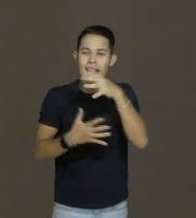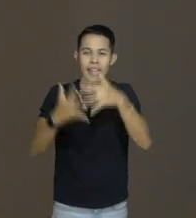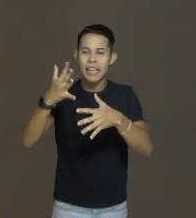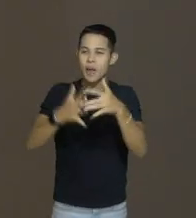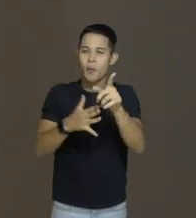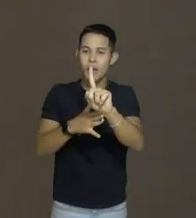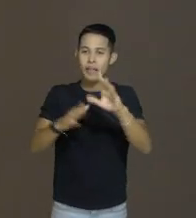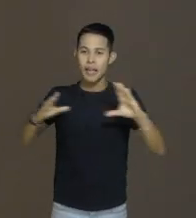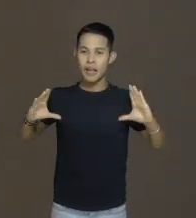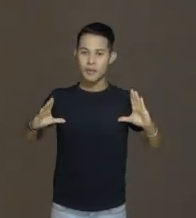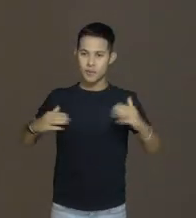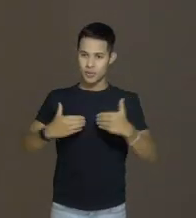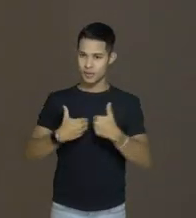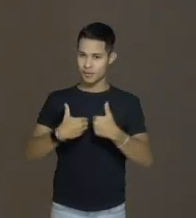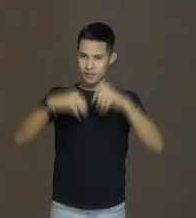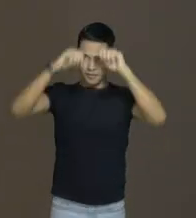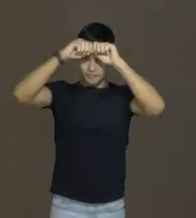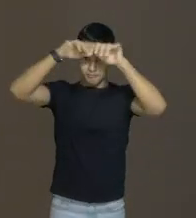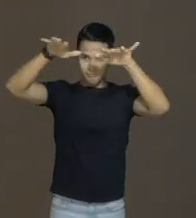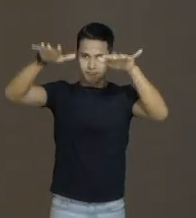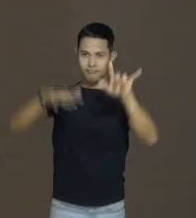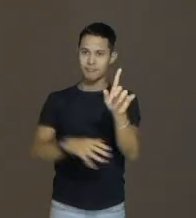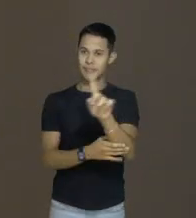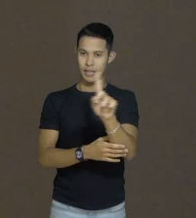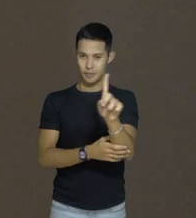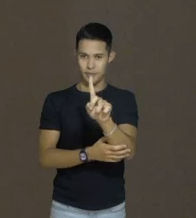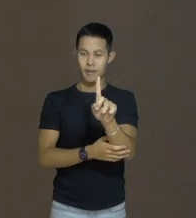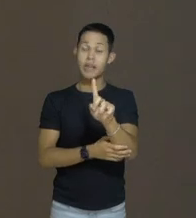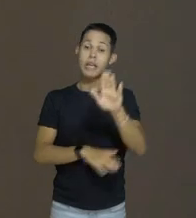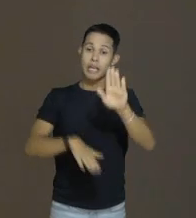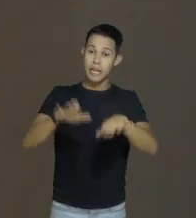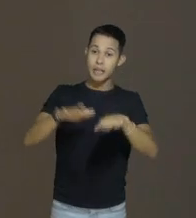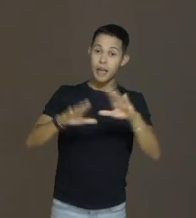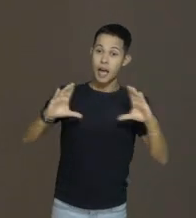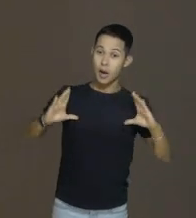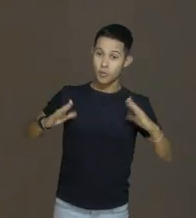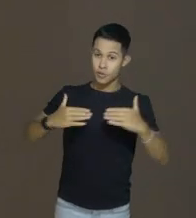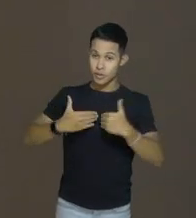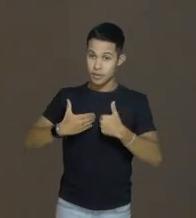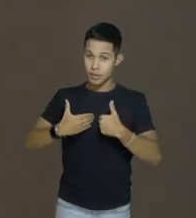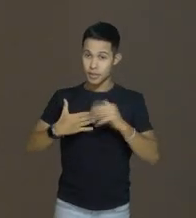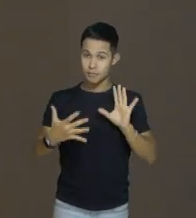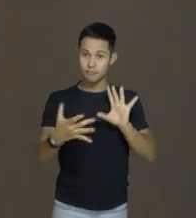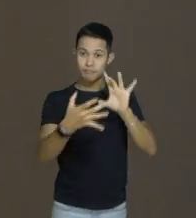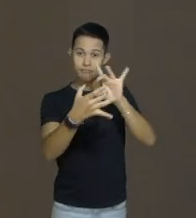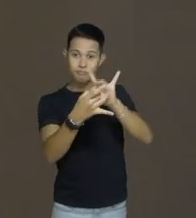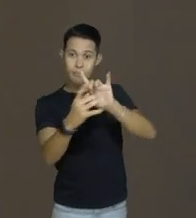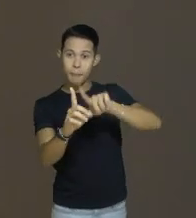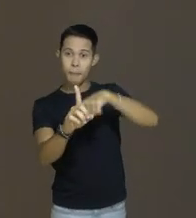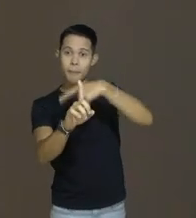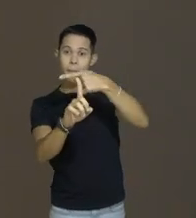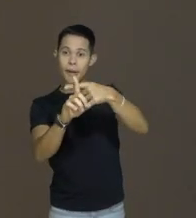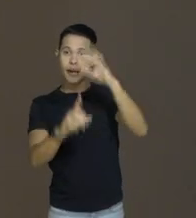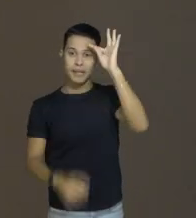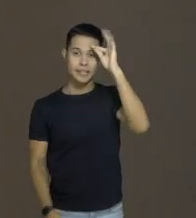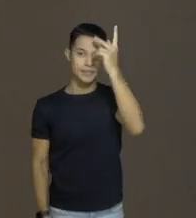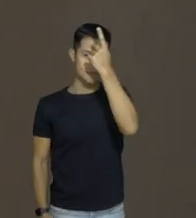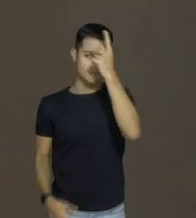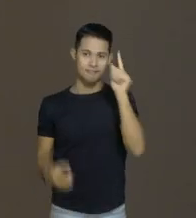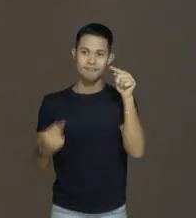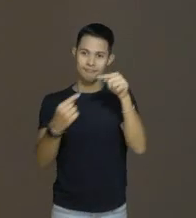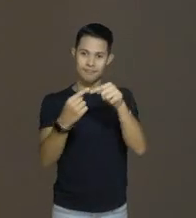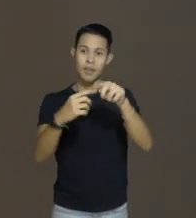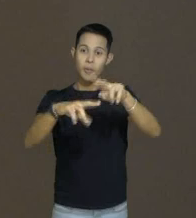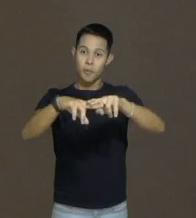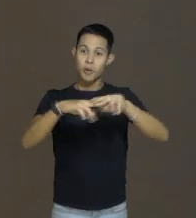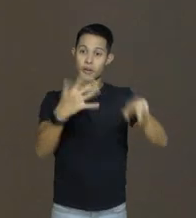comum o autista ser TDAH. Ser autista e TDAH. Então, e ele faz